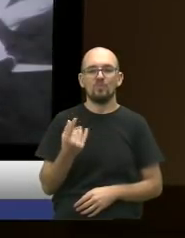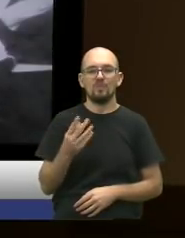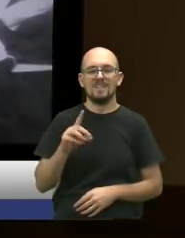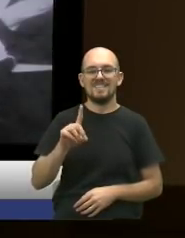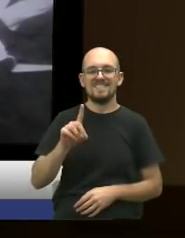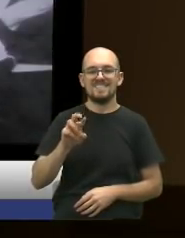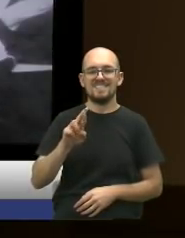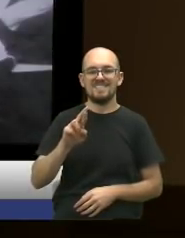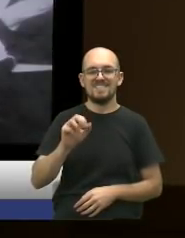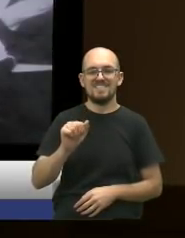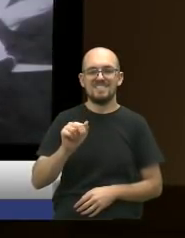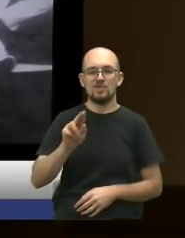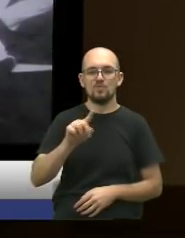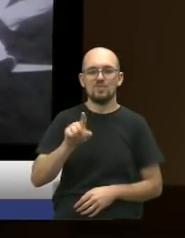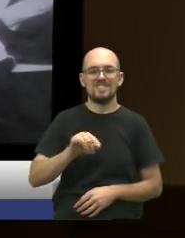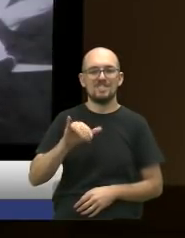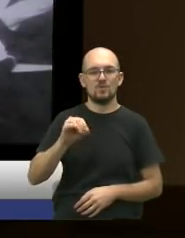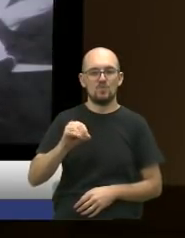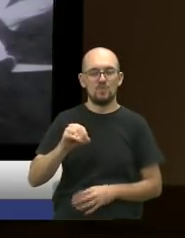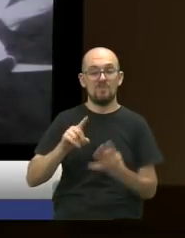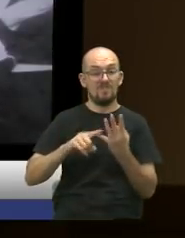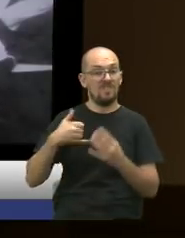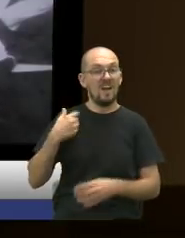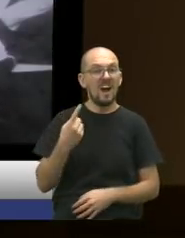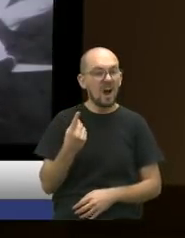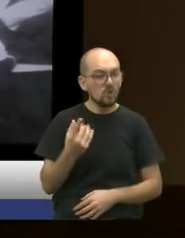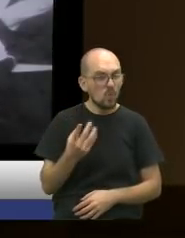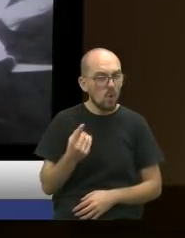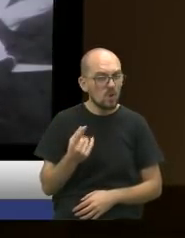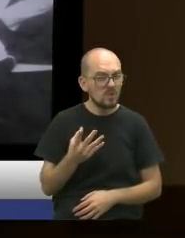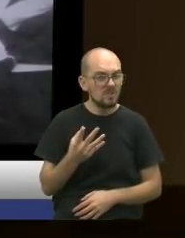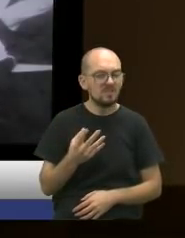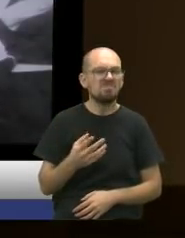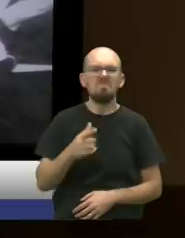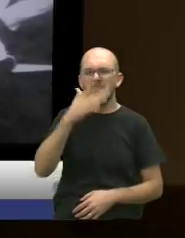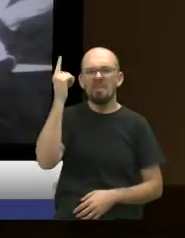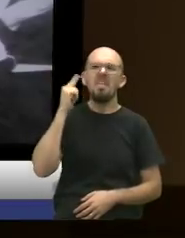E ninguém pode me dizer que garoto de 14 anos não sabe o que quer da vida.